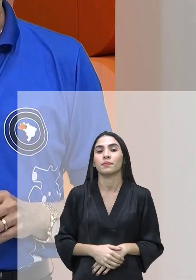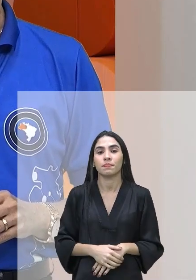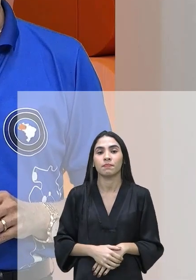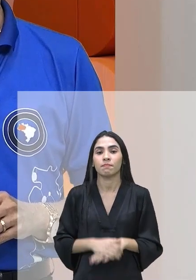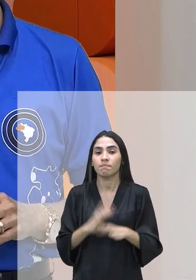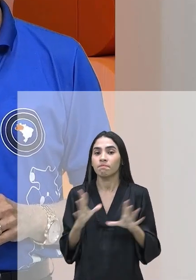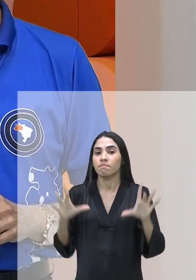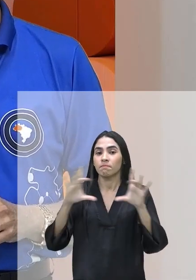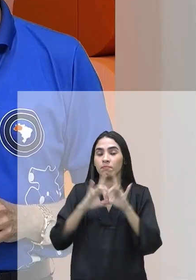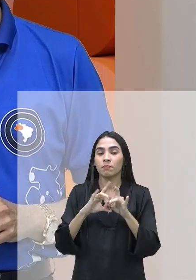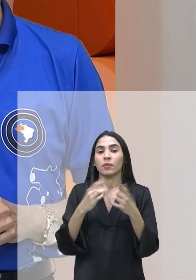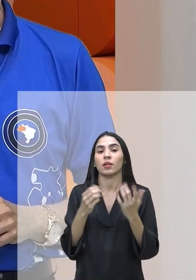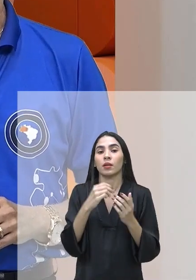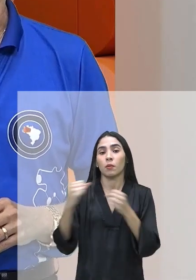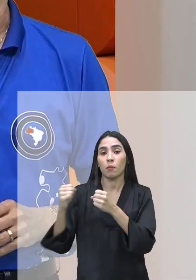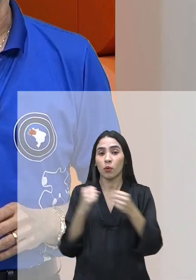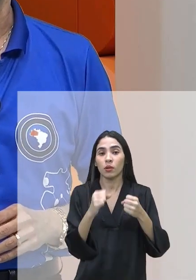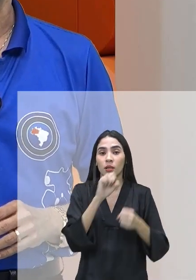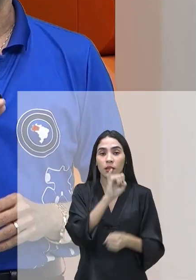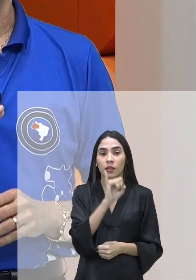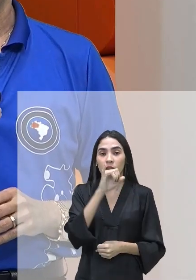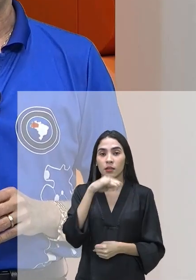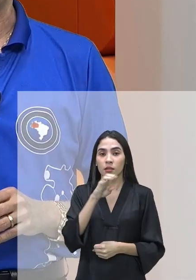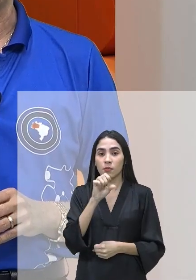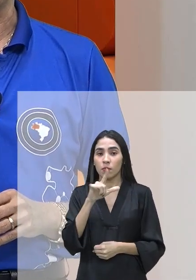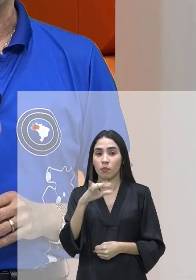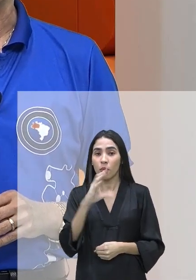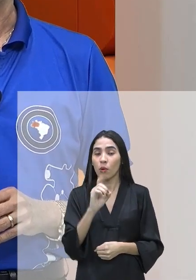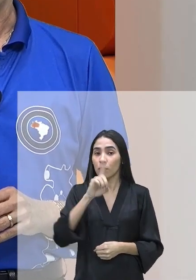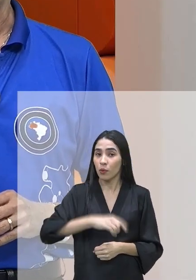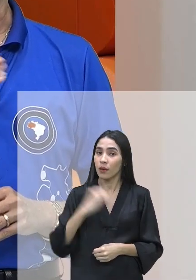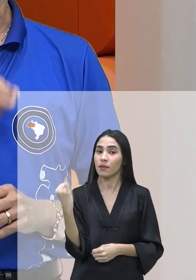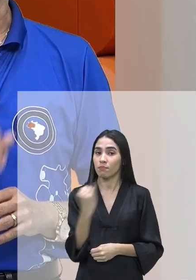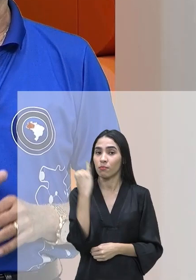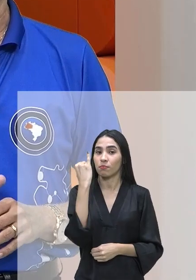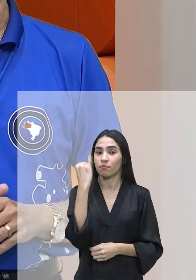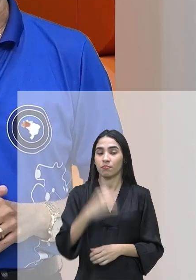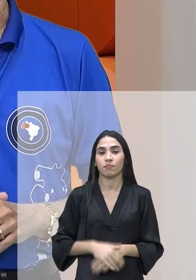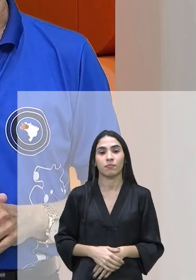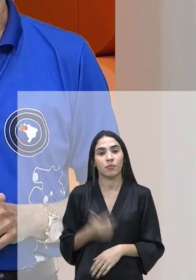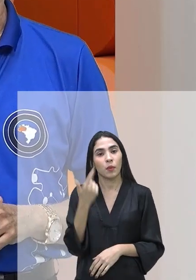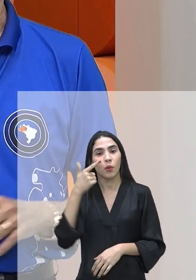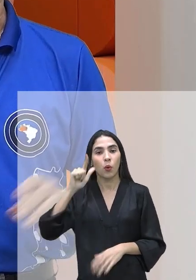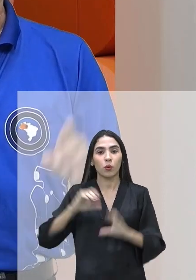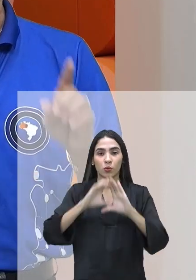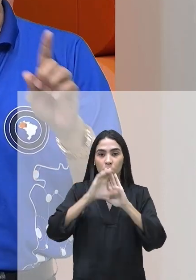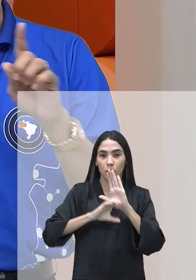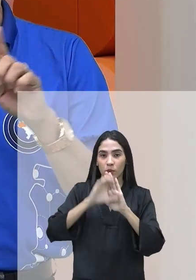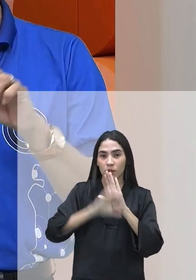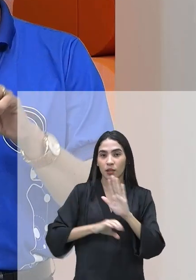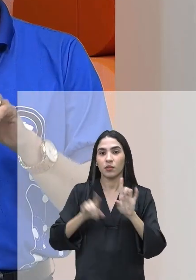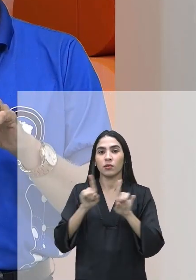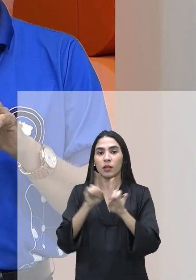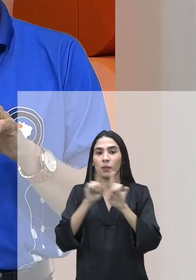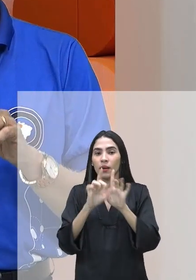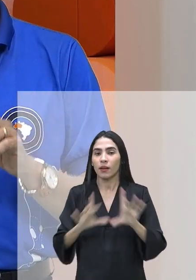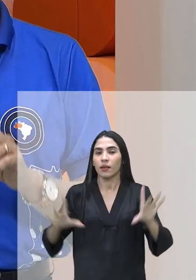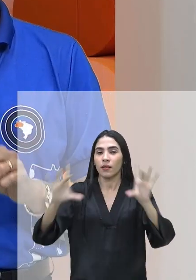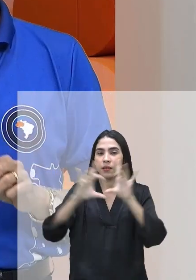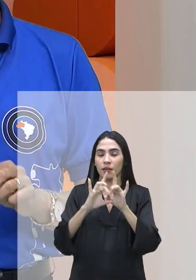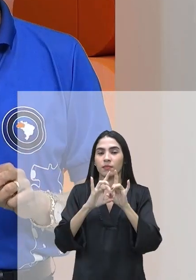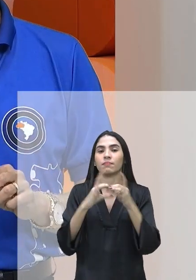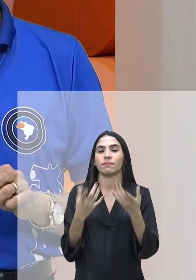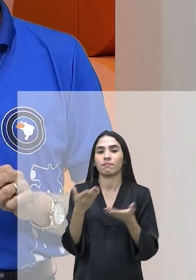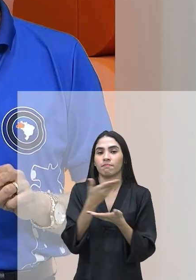entendimento do poder simbólico é muito importante. Outros conceitos que também estão